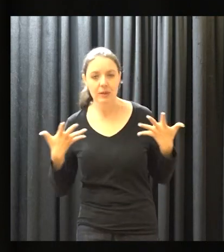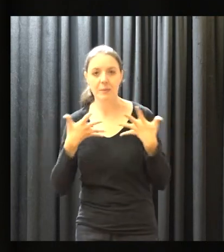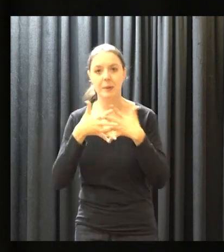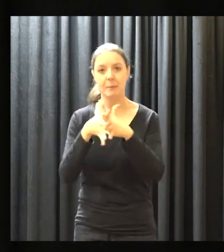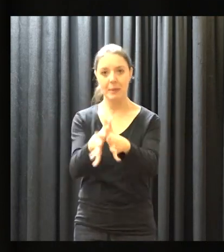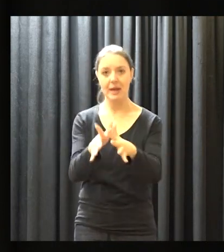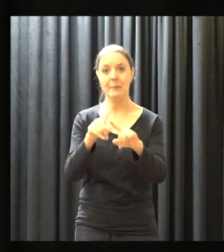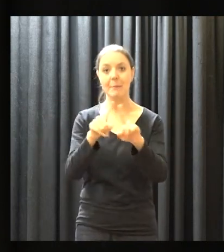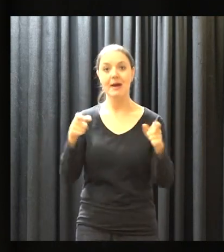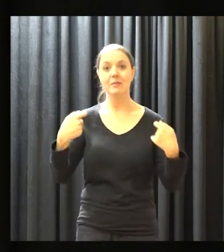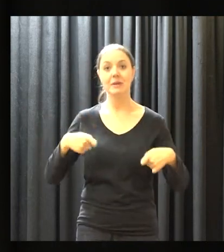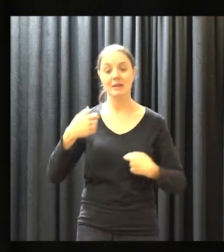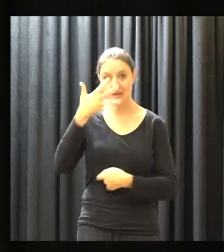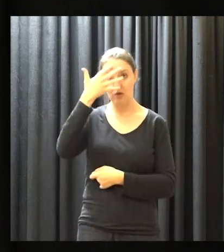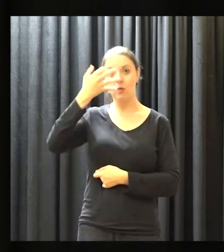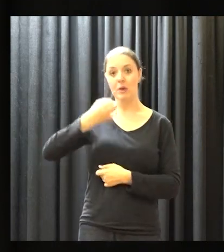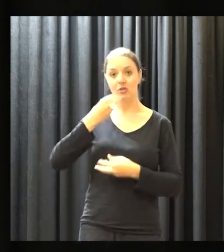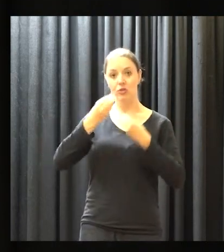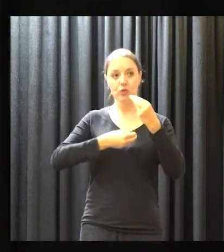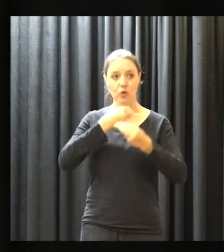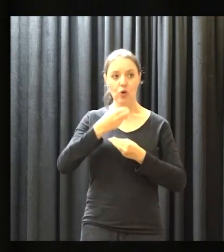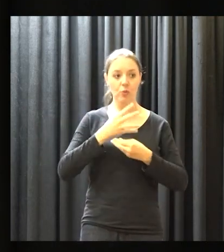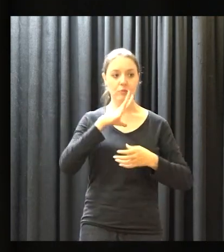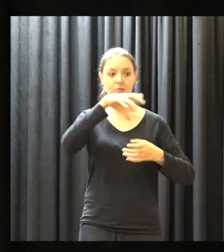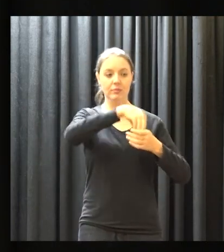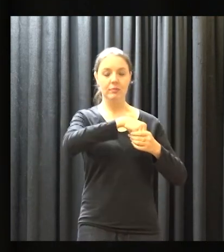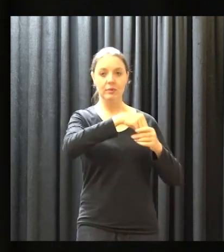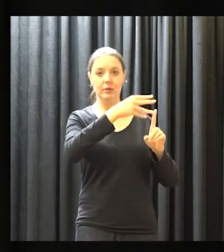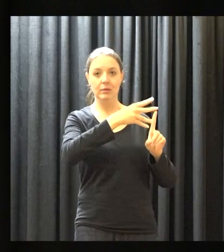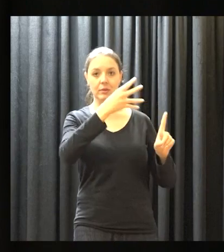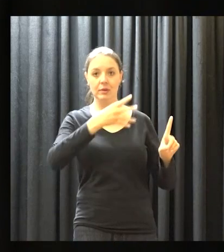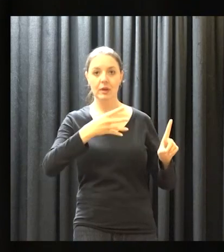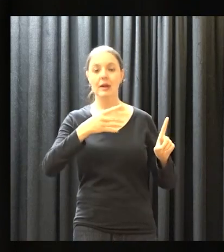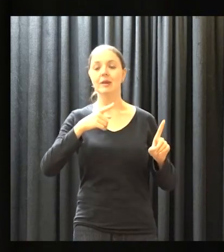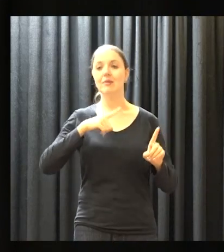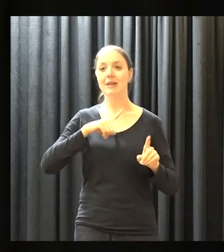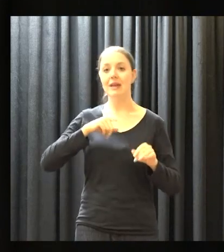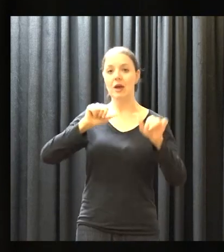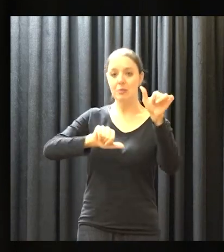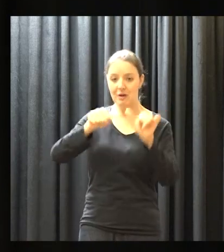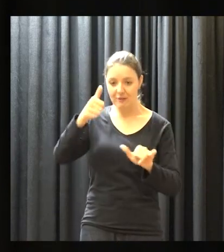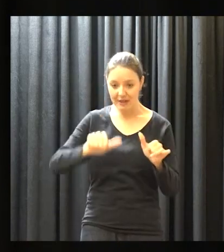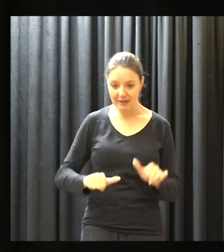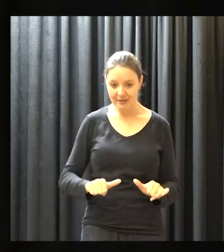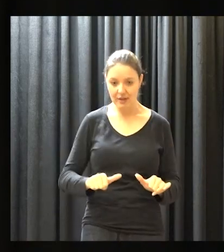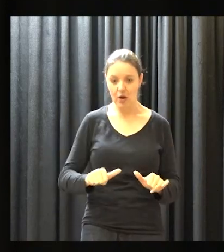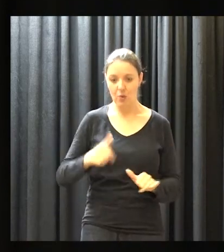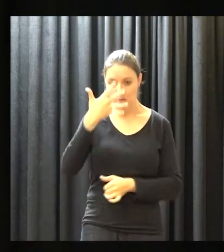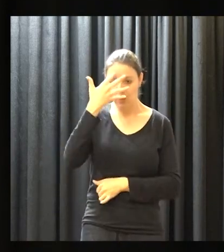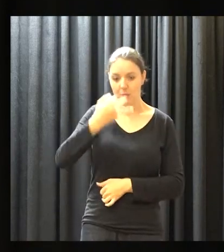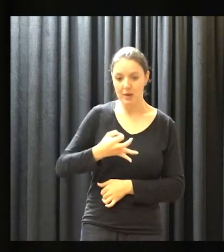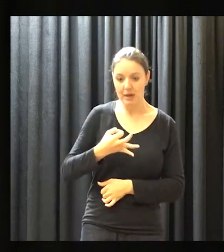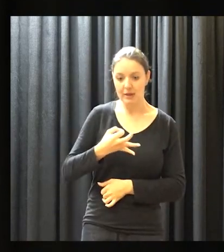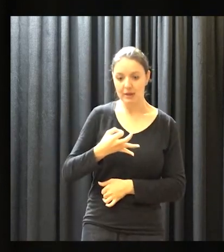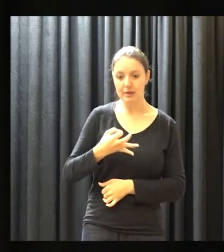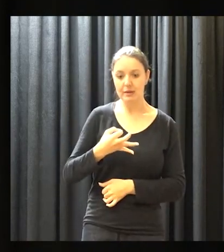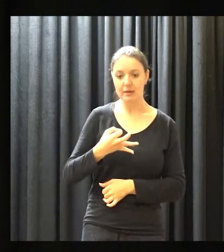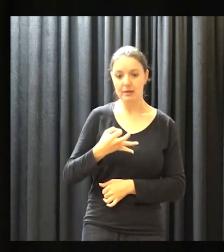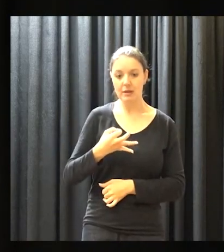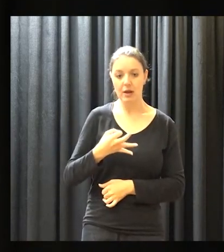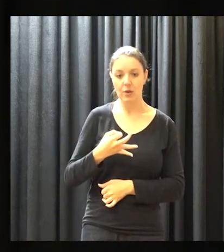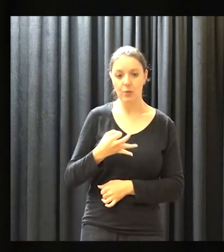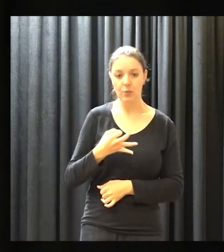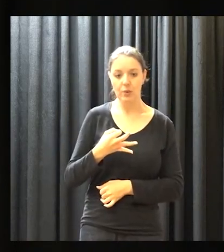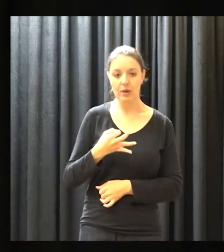Tá? Então, tem uma confusão na minha avaliação, uma confusão do que seja a denominação queer.